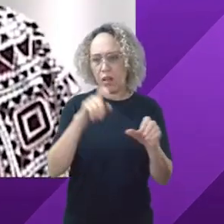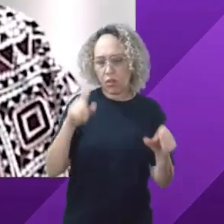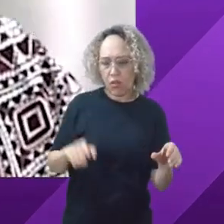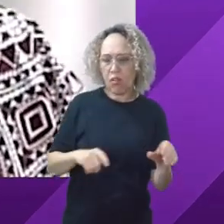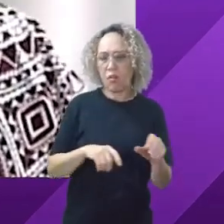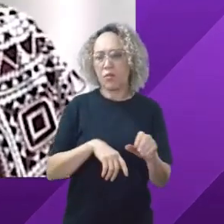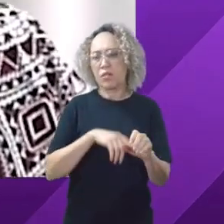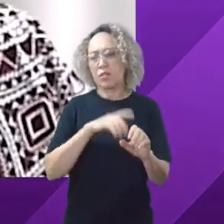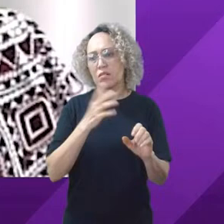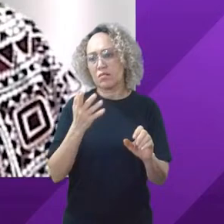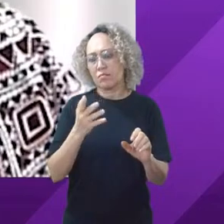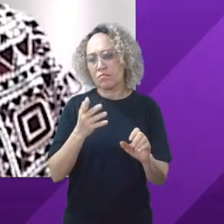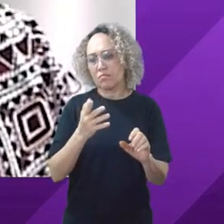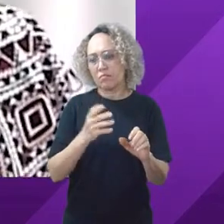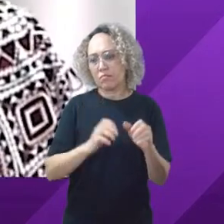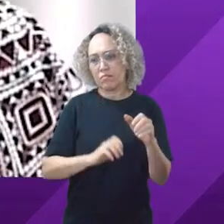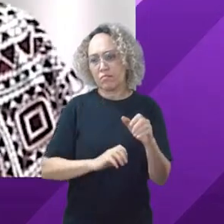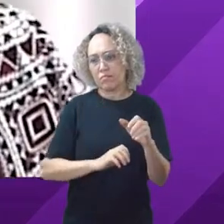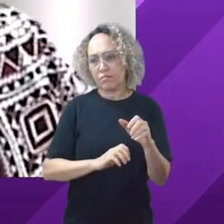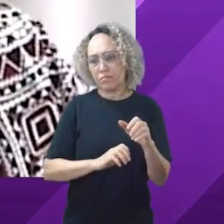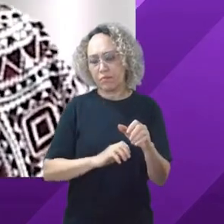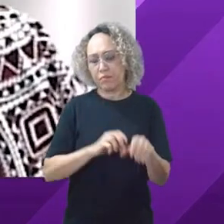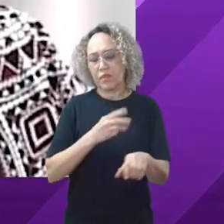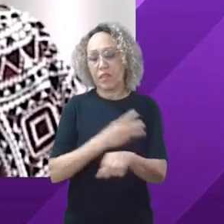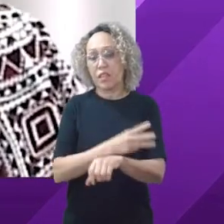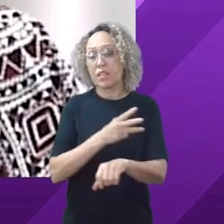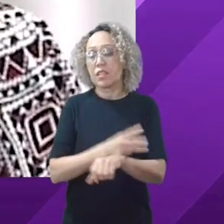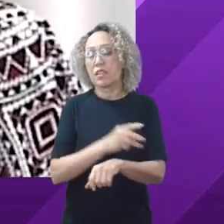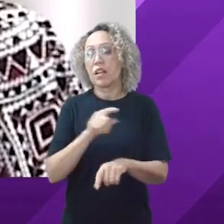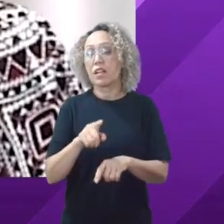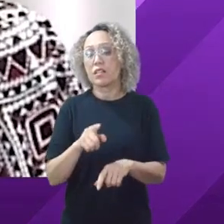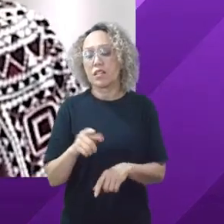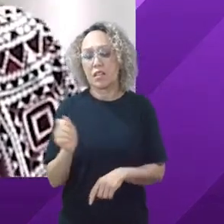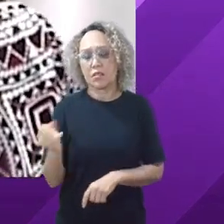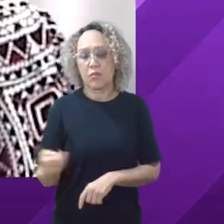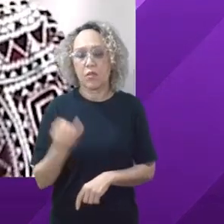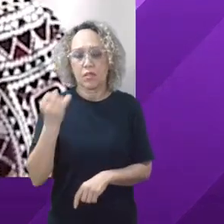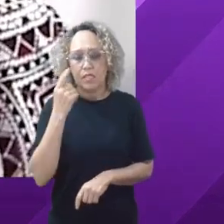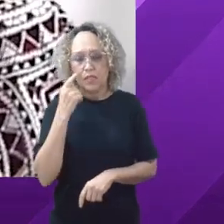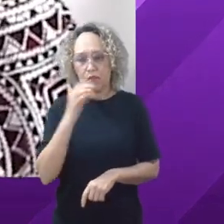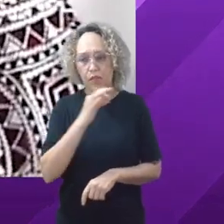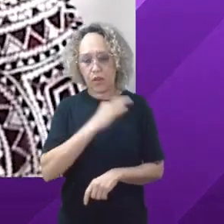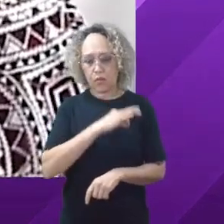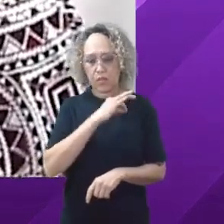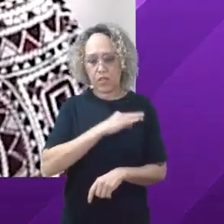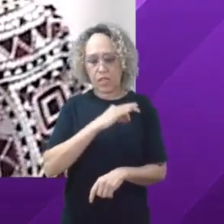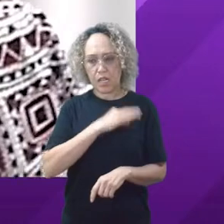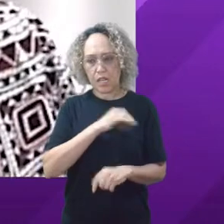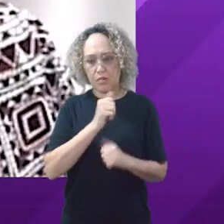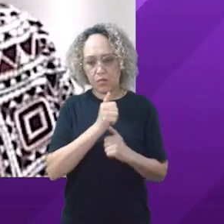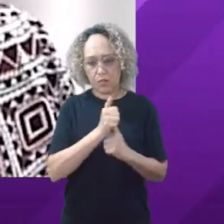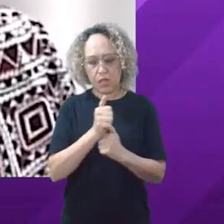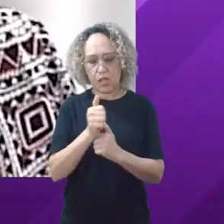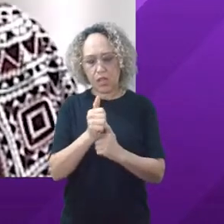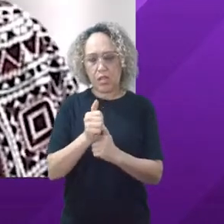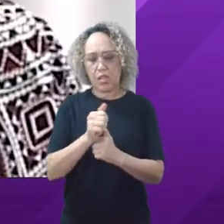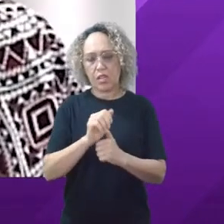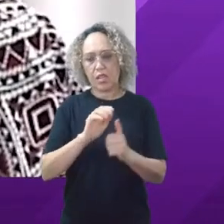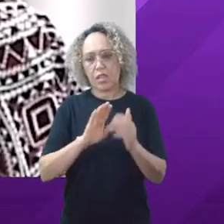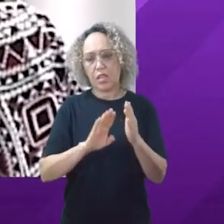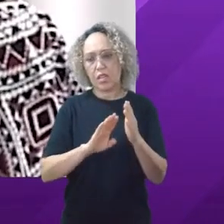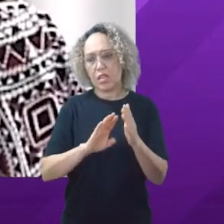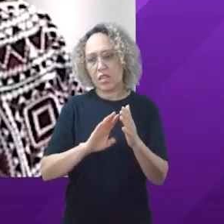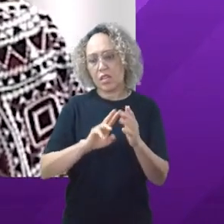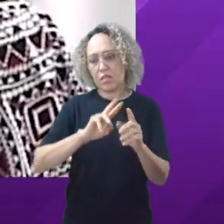vale muito a pena acompanhar a evolução do salário mínimo. Por quê? Porque o salário mínimo, seja ele